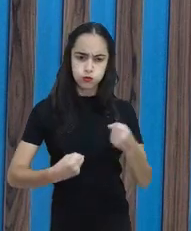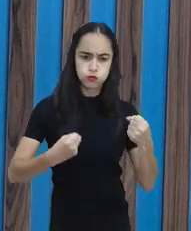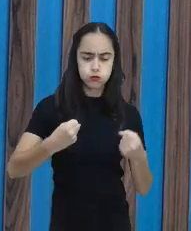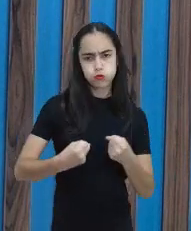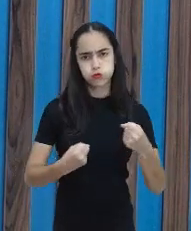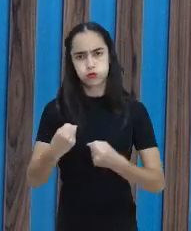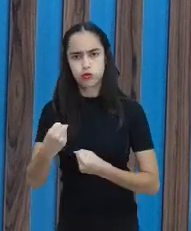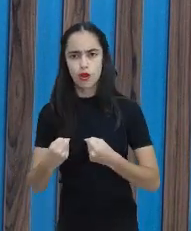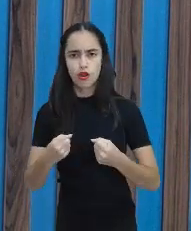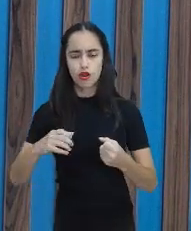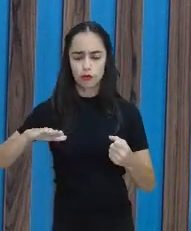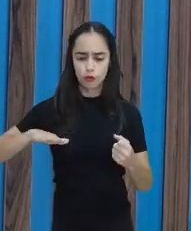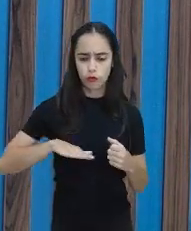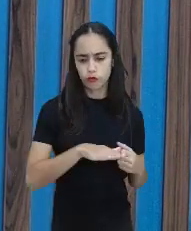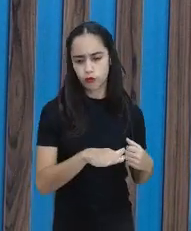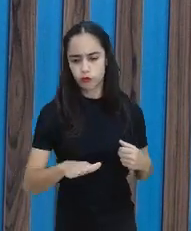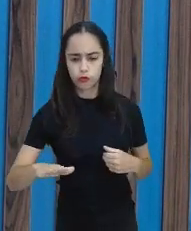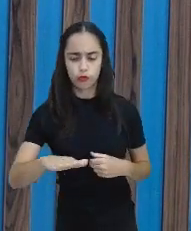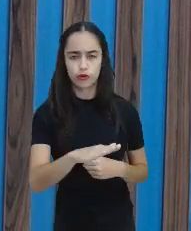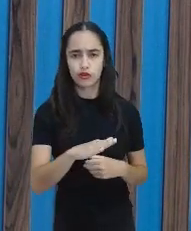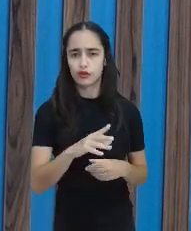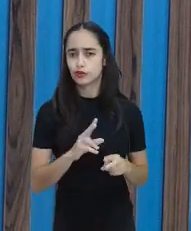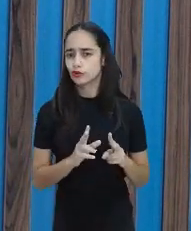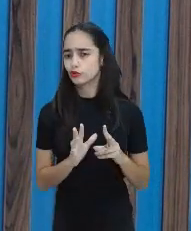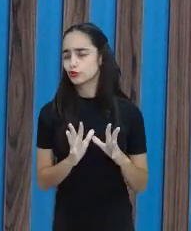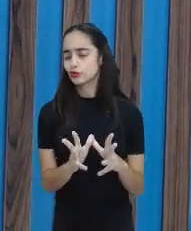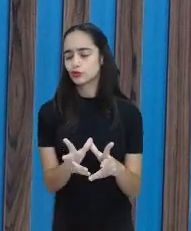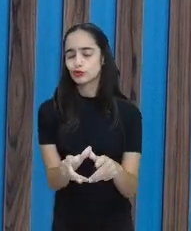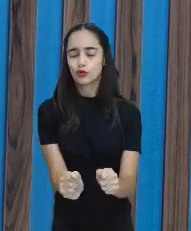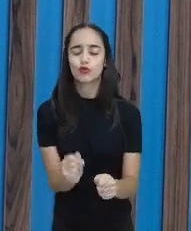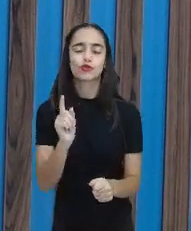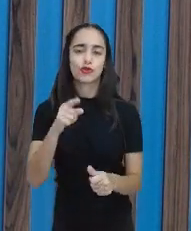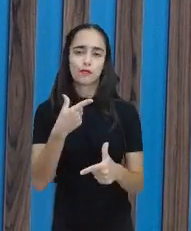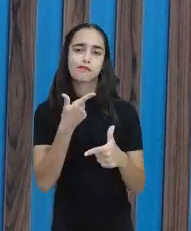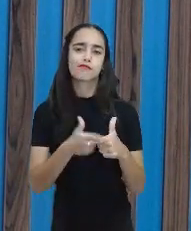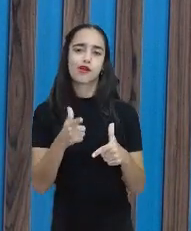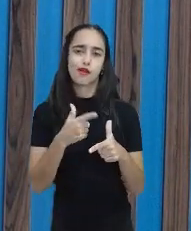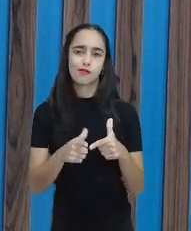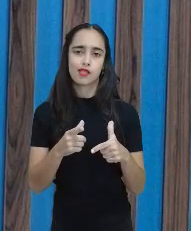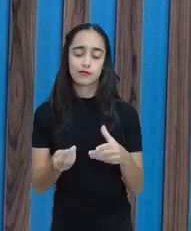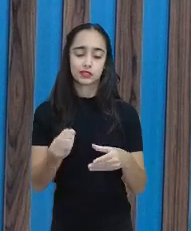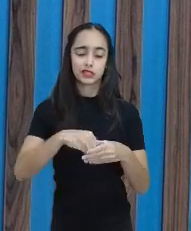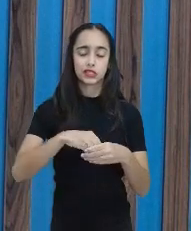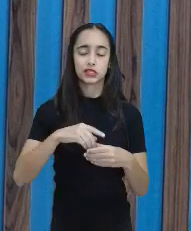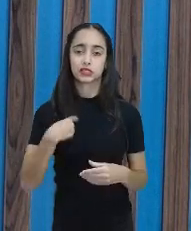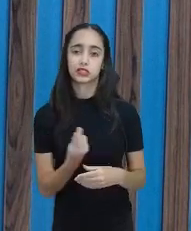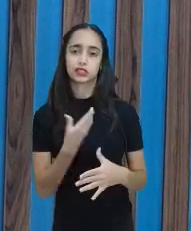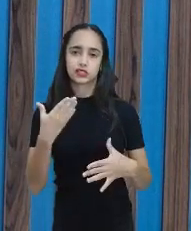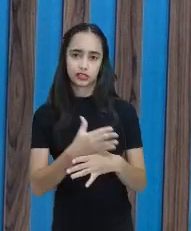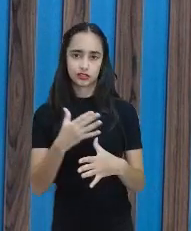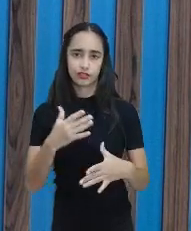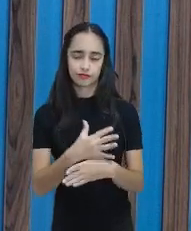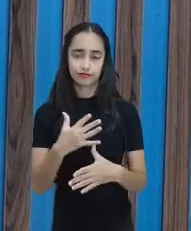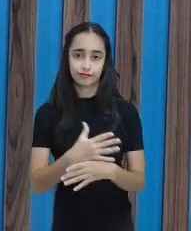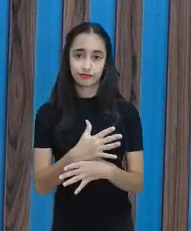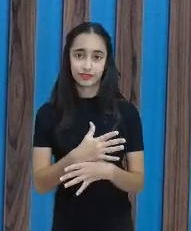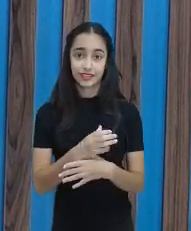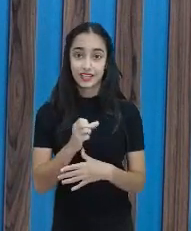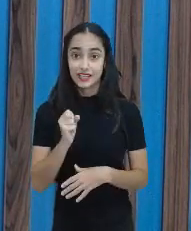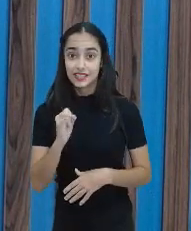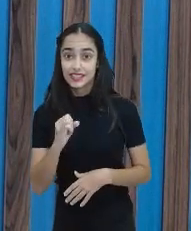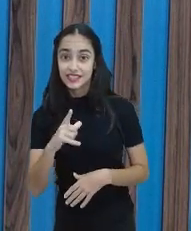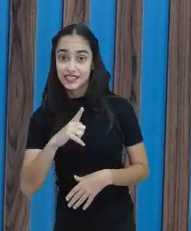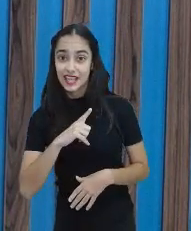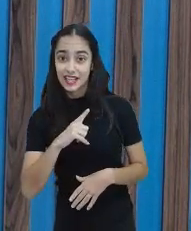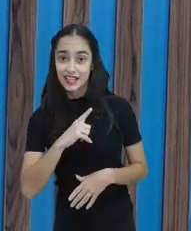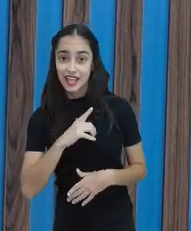são problemas que a gente vivencia dentro da nossa cidade. E aí, tendo uma orientação, uma instrução, né, que a gente sabe